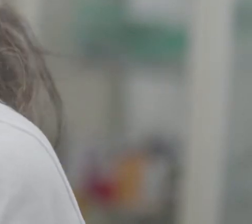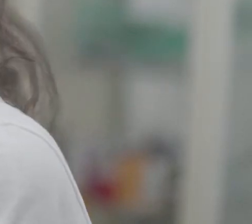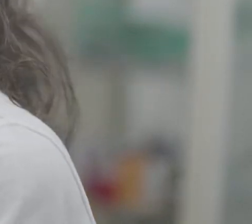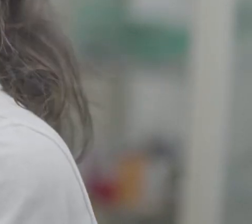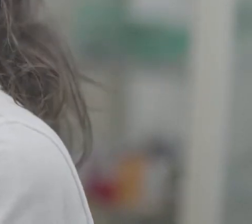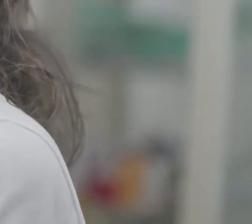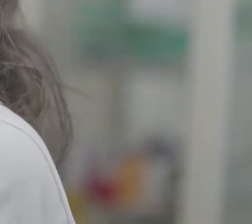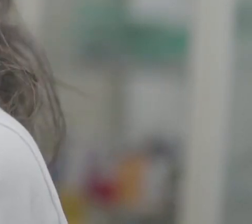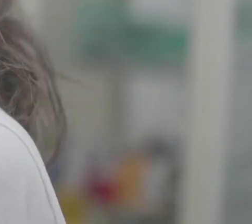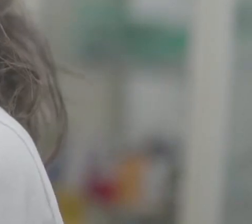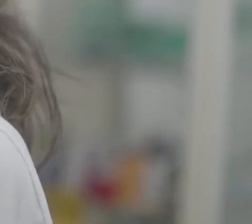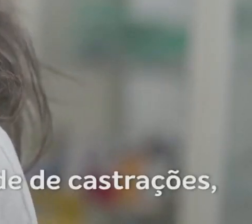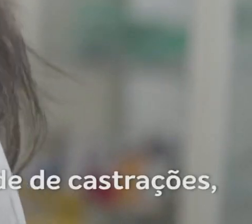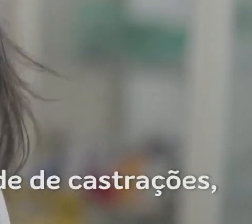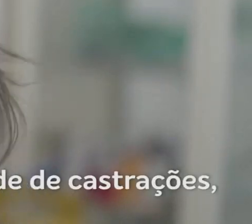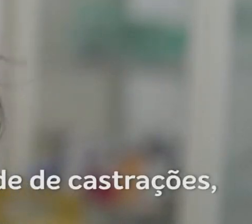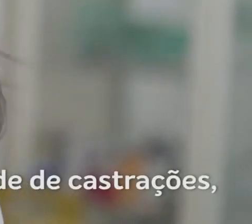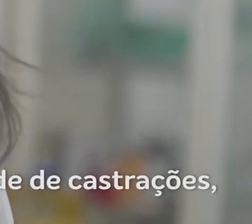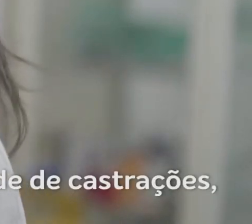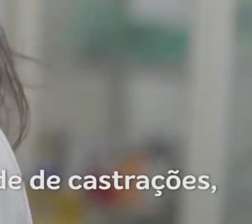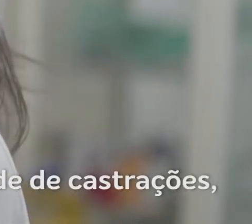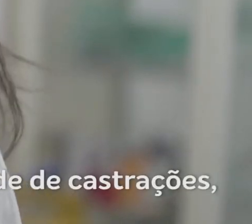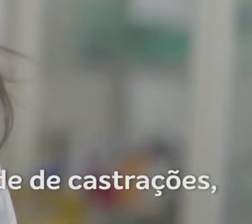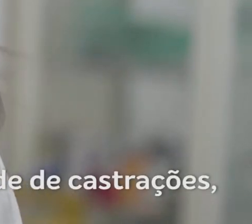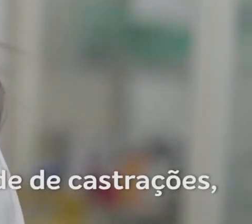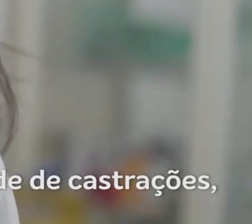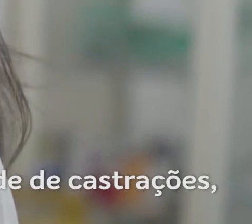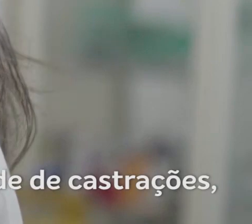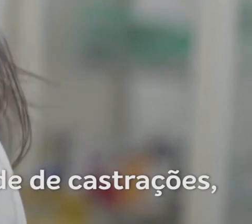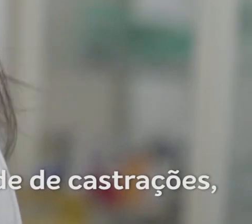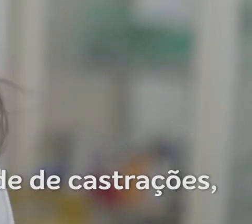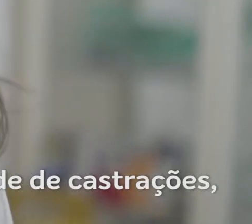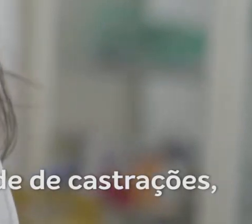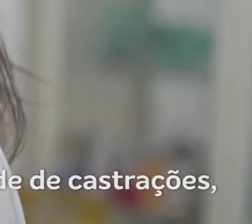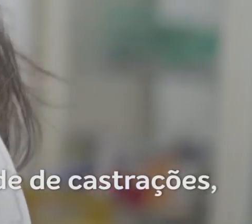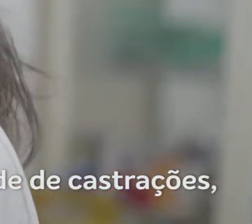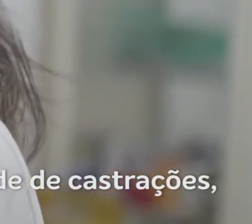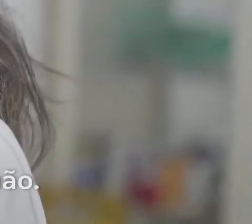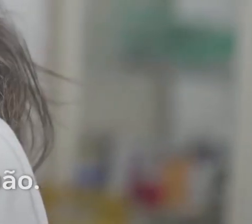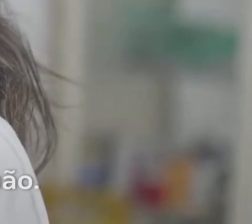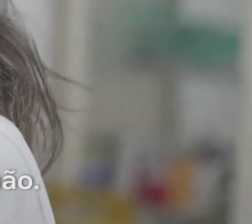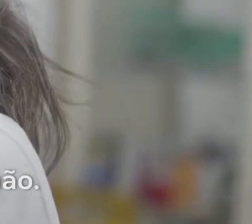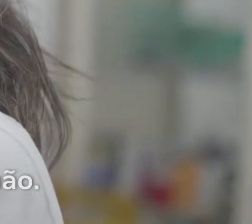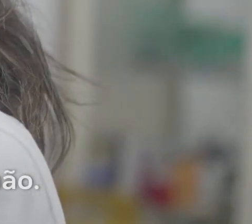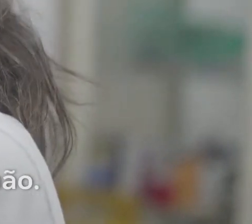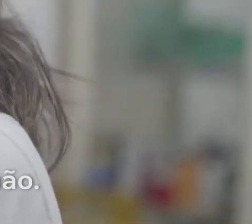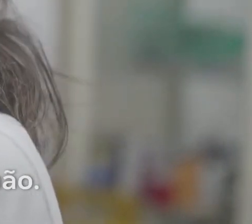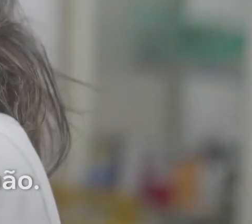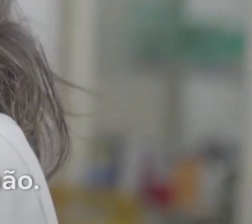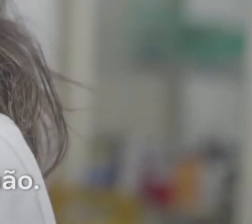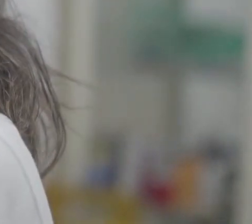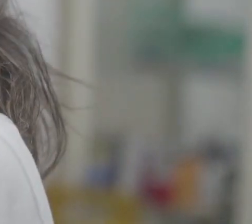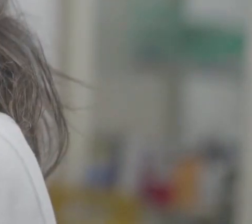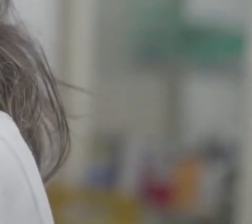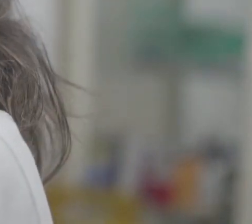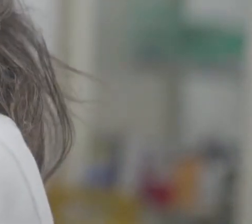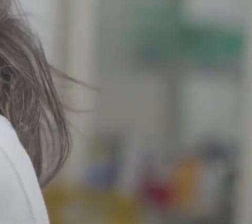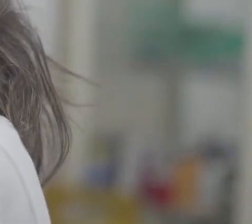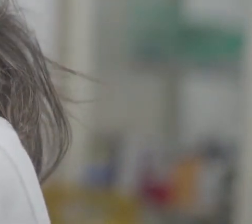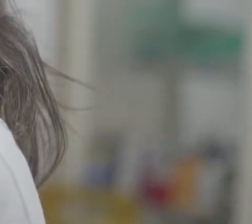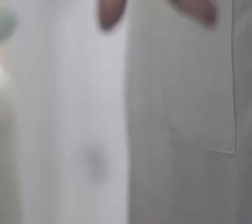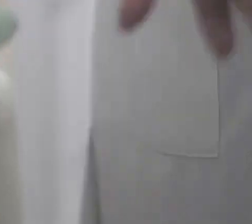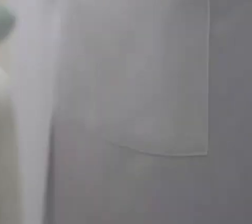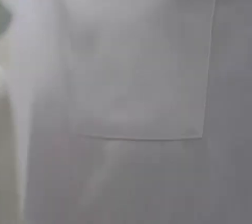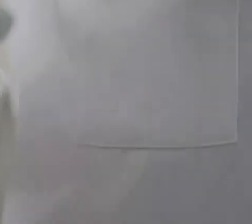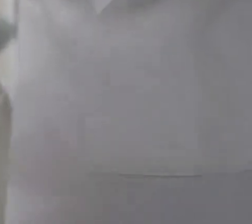conseguiu castrações muitas, porque a gente não tinha antigamente essa quantidade de castração, a gente não conseguia, como está agora não. E